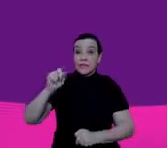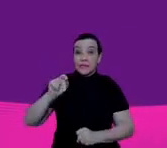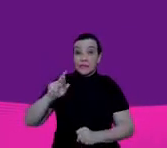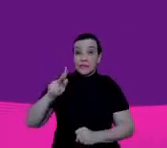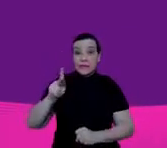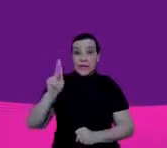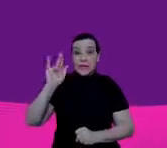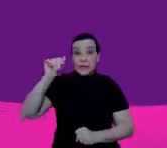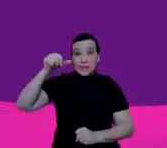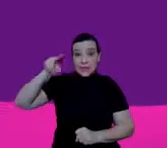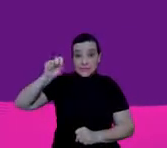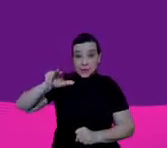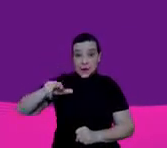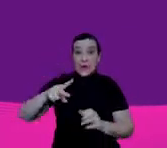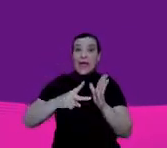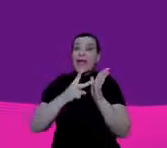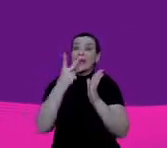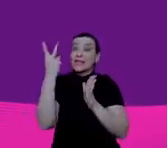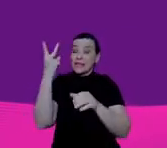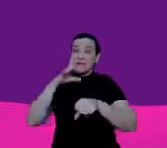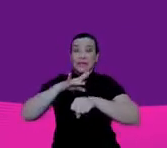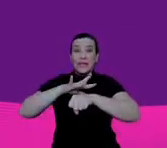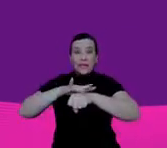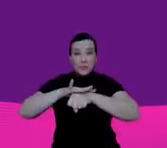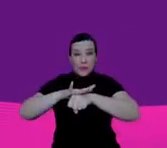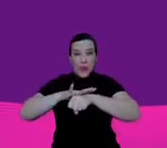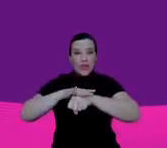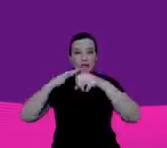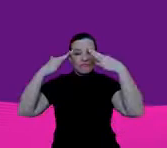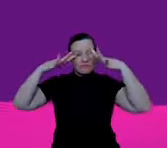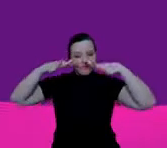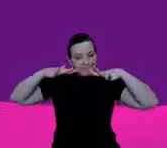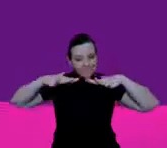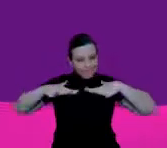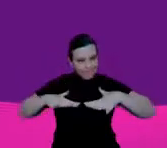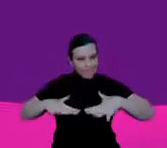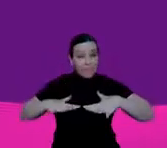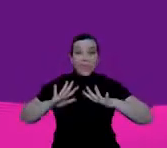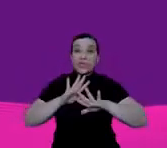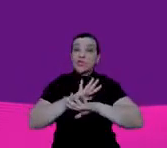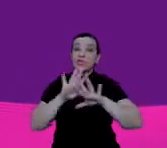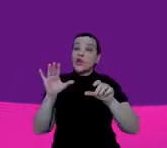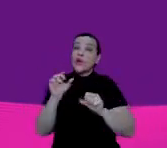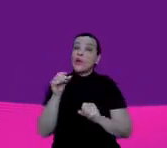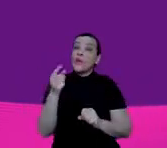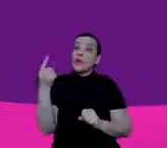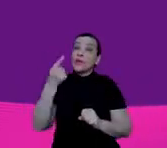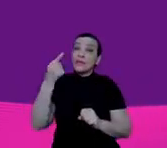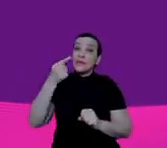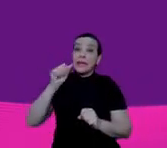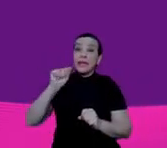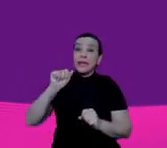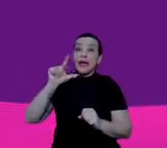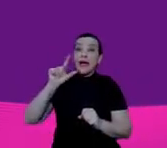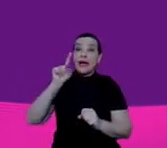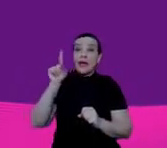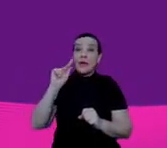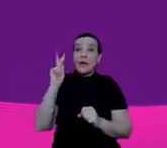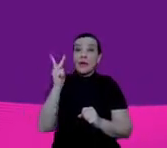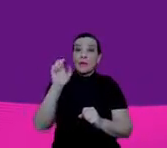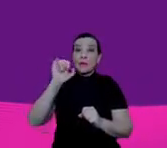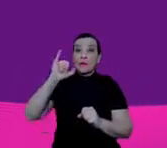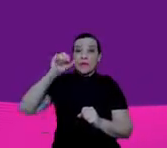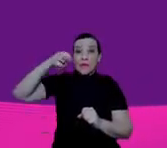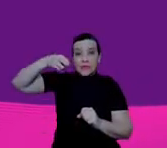doença neurodegenerativa mais comum. Ela vem atrás só da doença de Alzheimer. E sendo a idade o principal fator